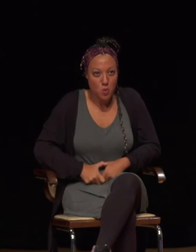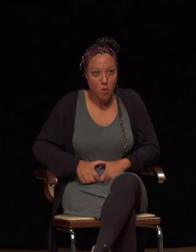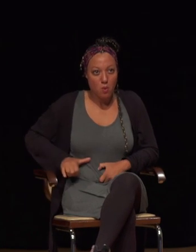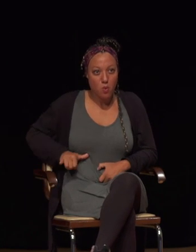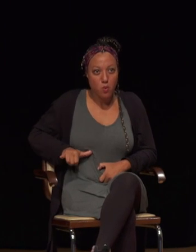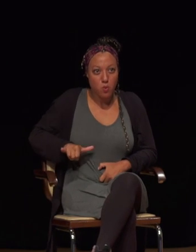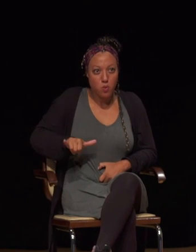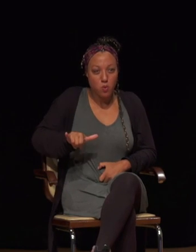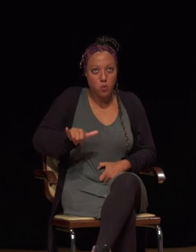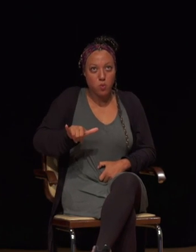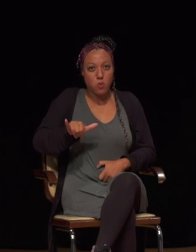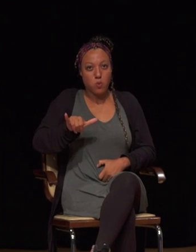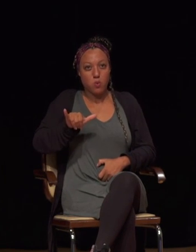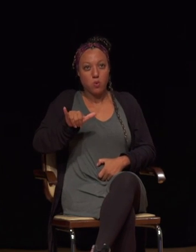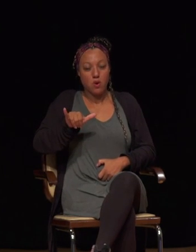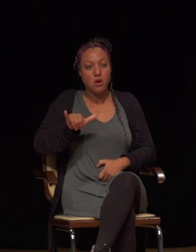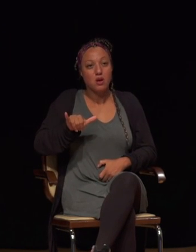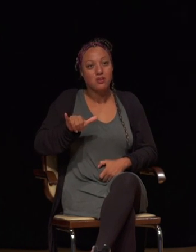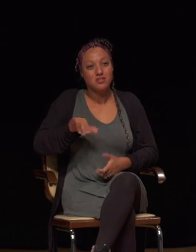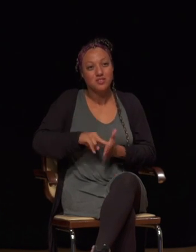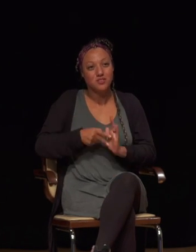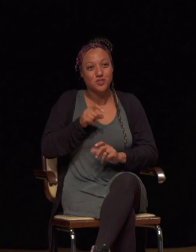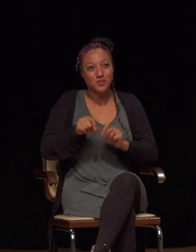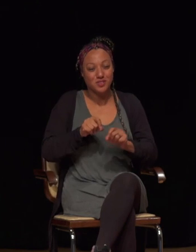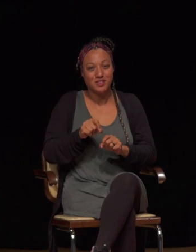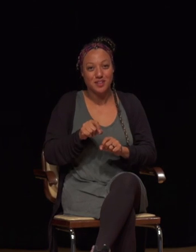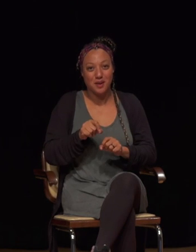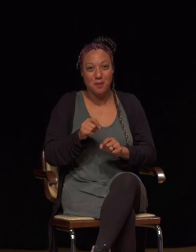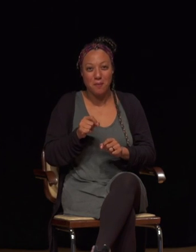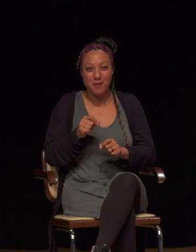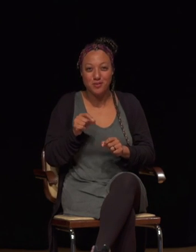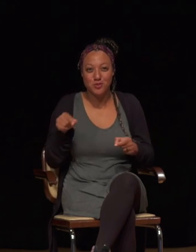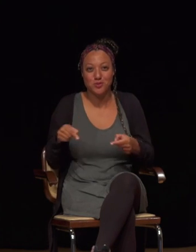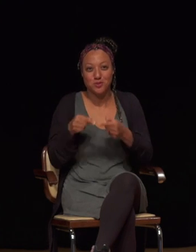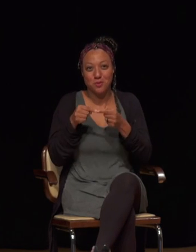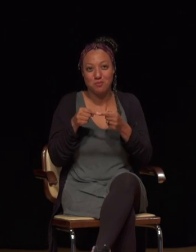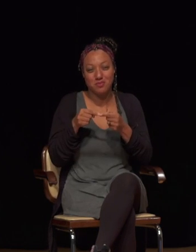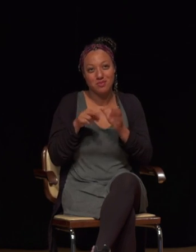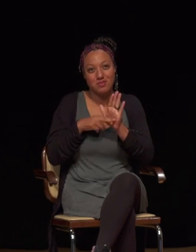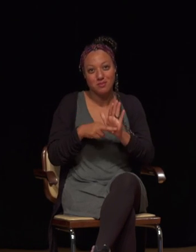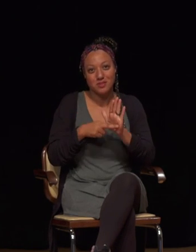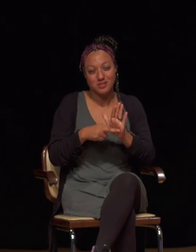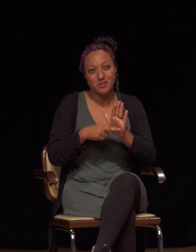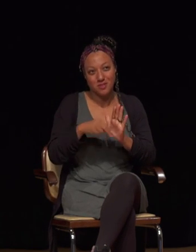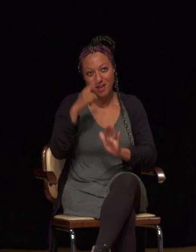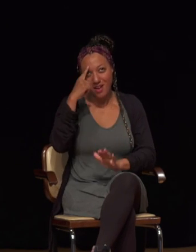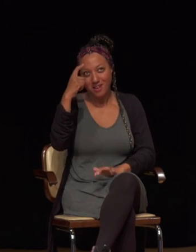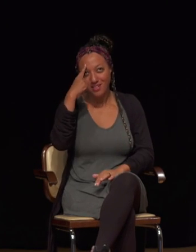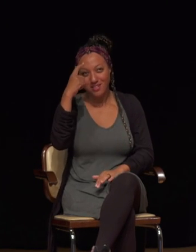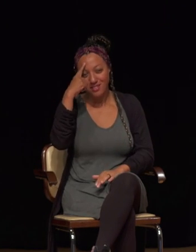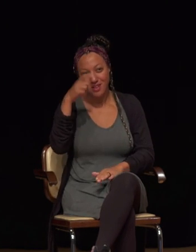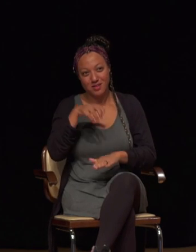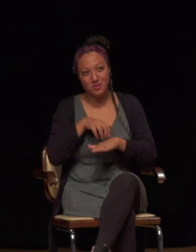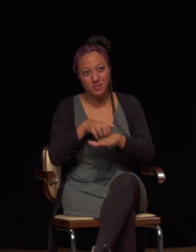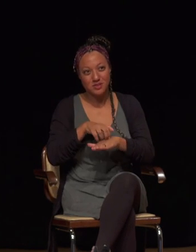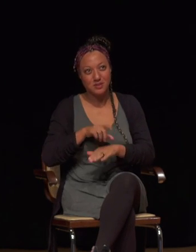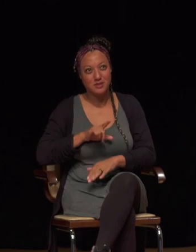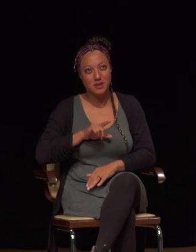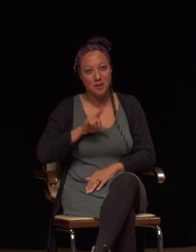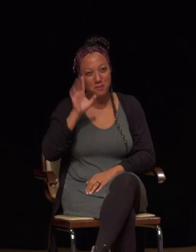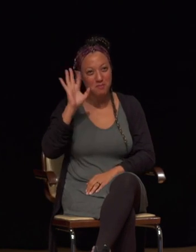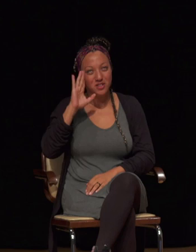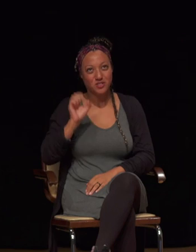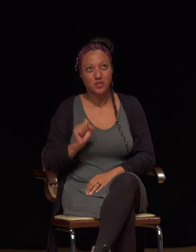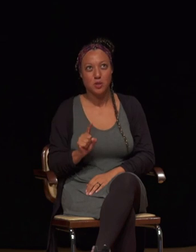falou eu vou subir né ou seja como se a gente vincula tanto a representação a ideia verista que você supõe que está para cima